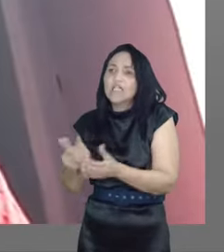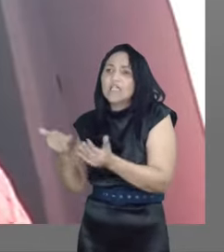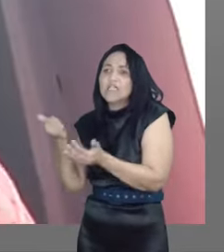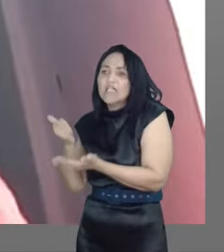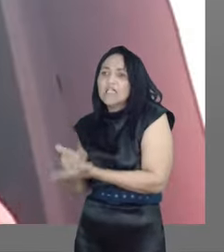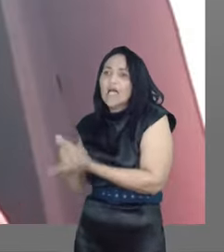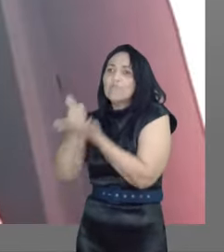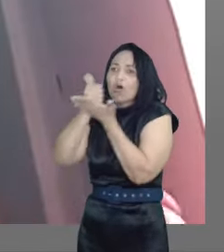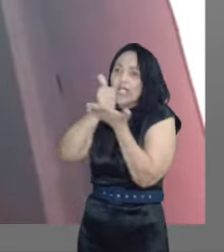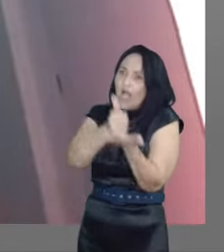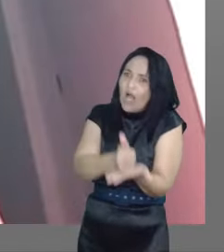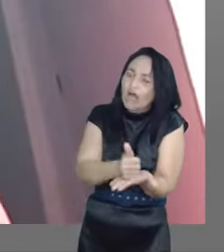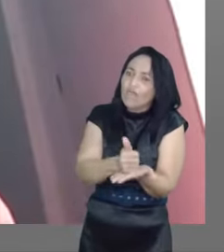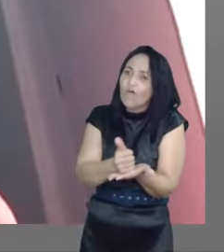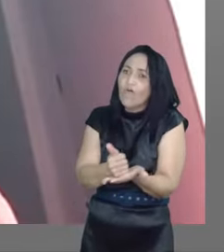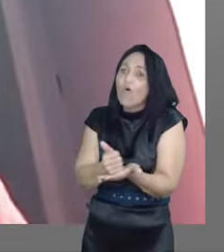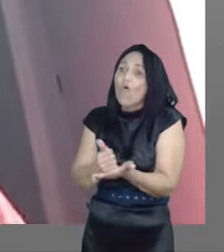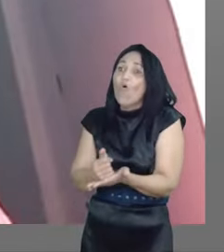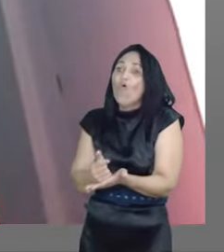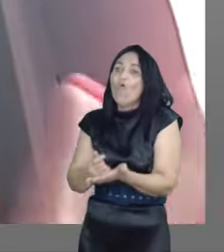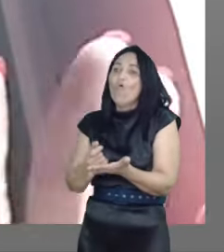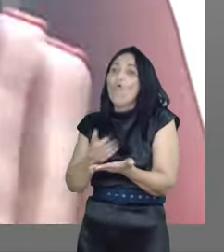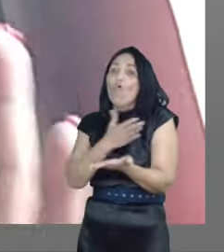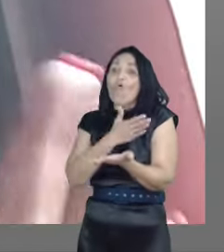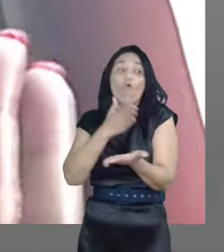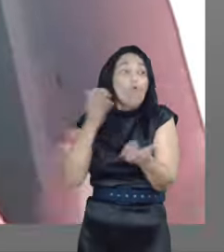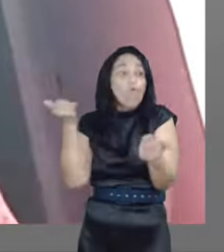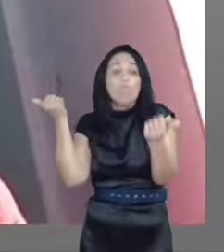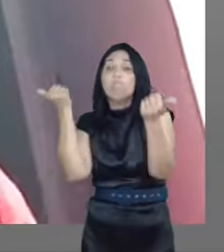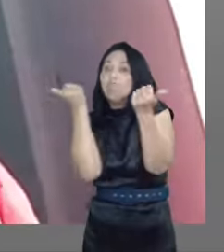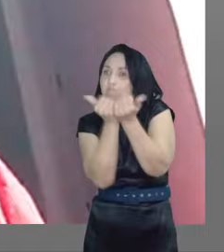o pré-candidato Evandro Leitão tiveram